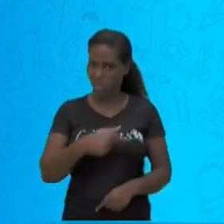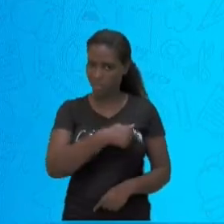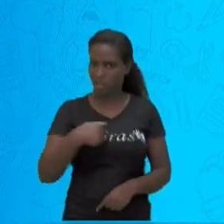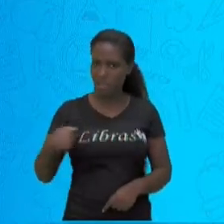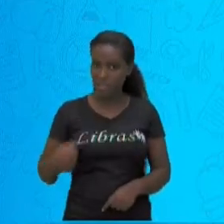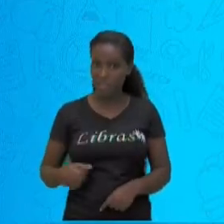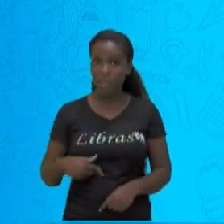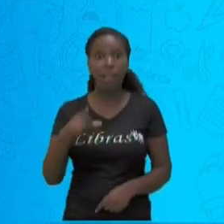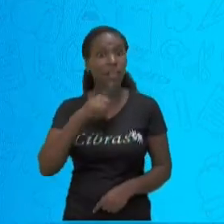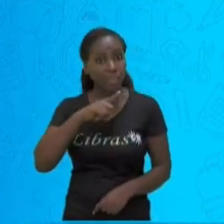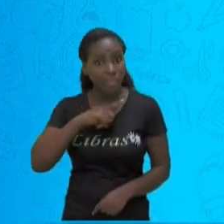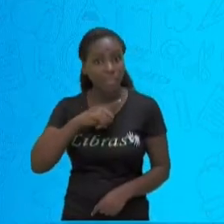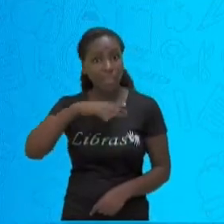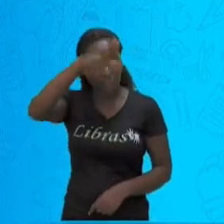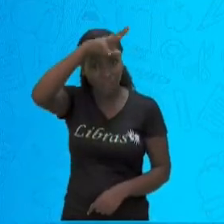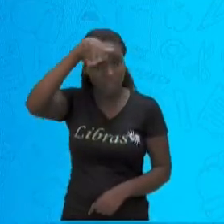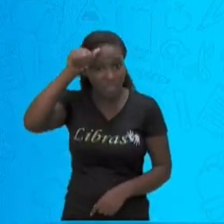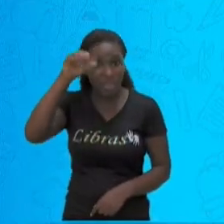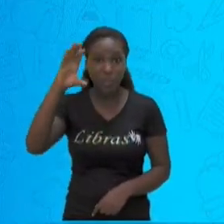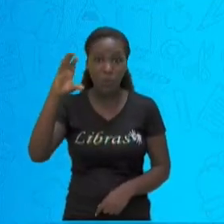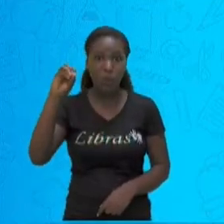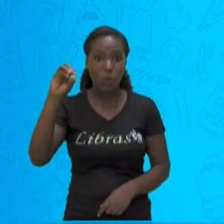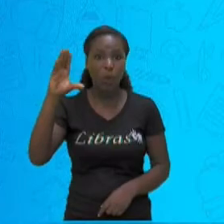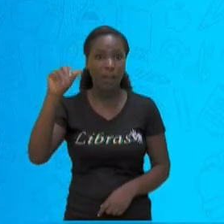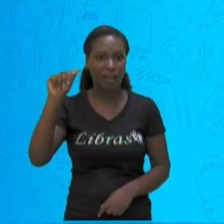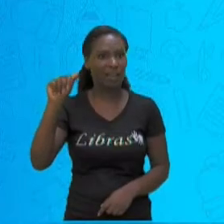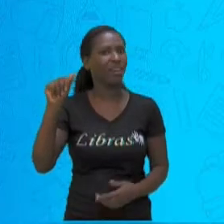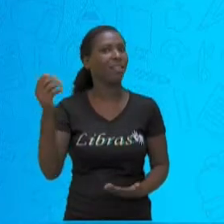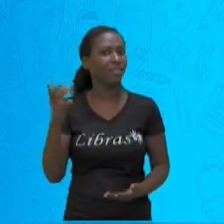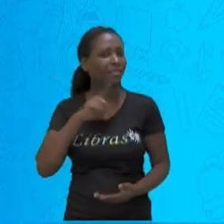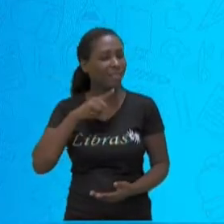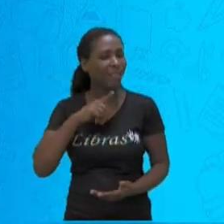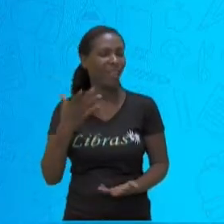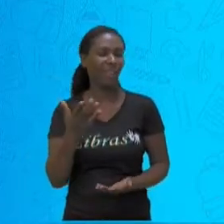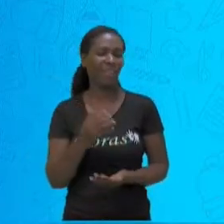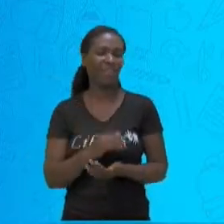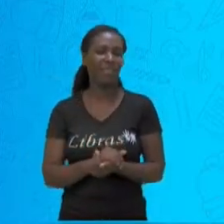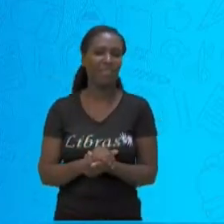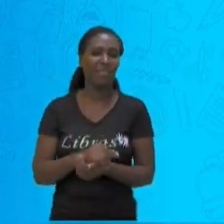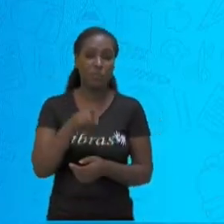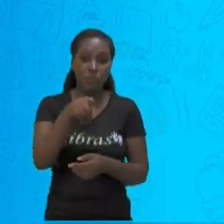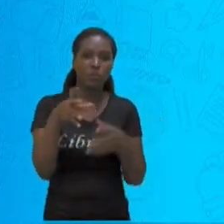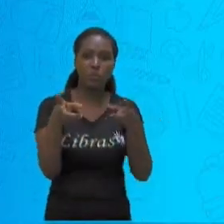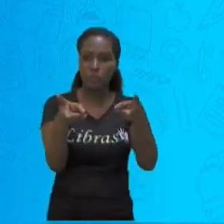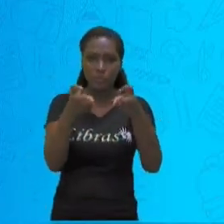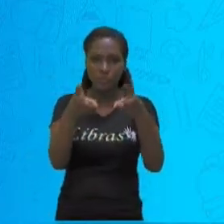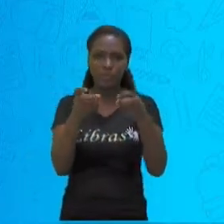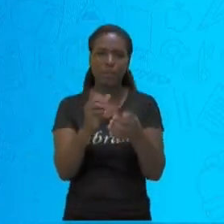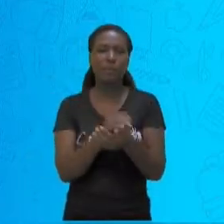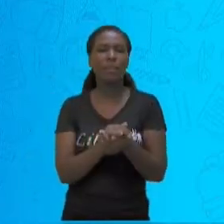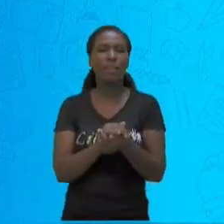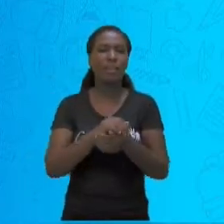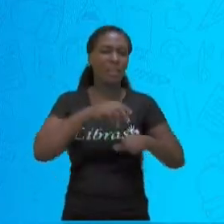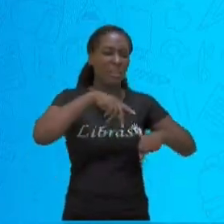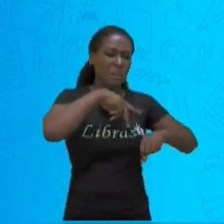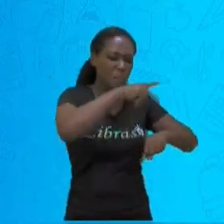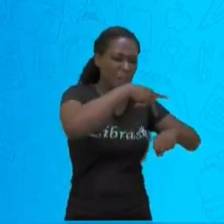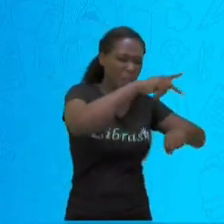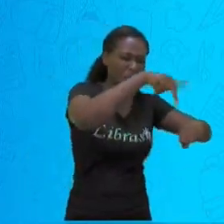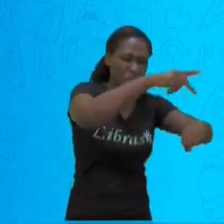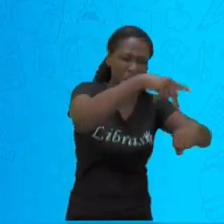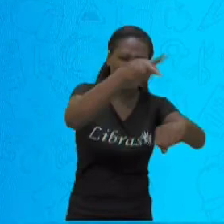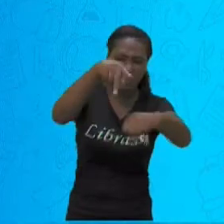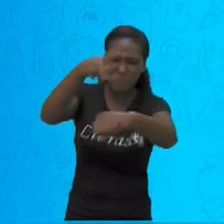costumes, devido à globalização. E você pode perceber que a coca tem em diversos idiomas